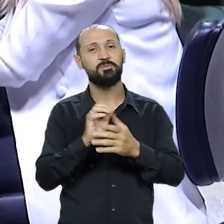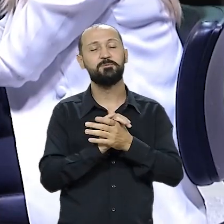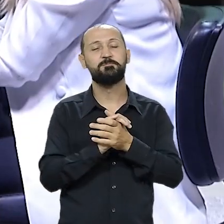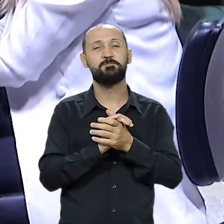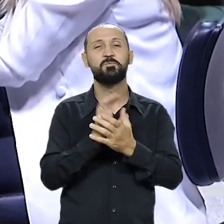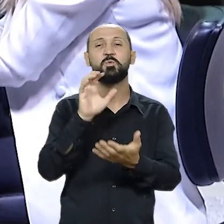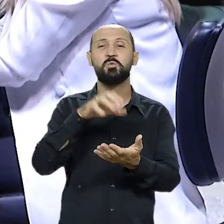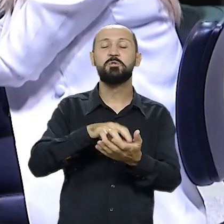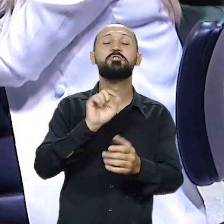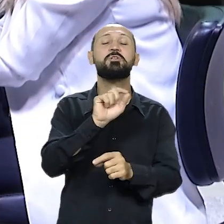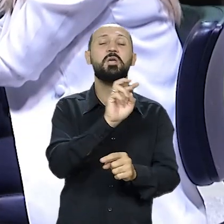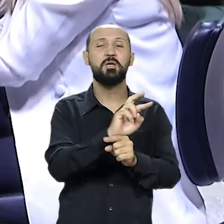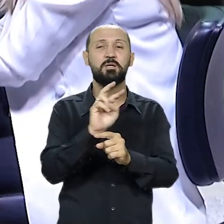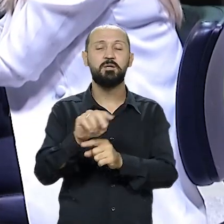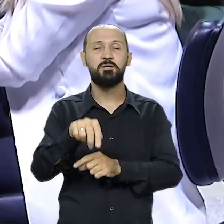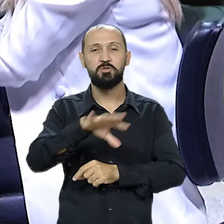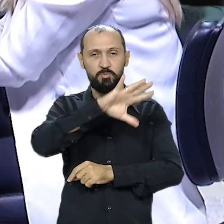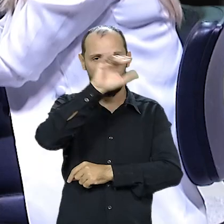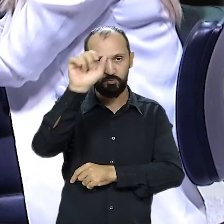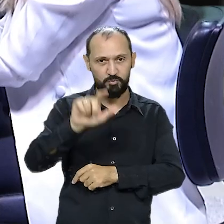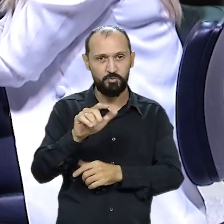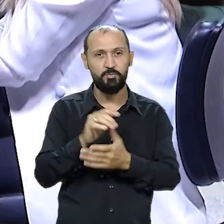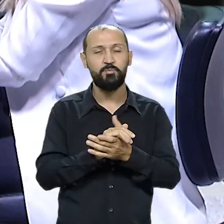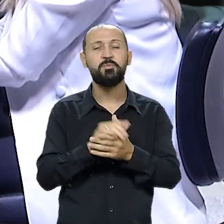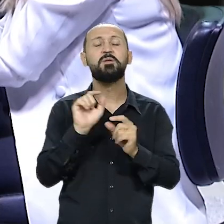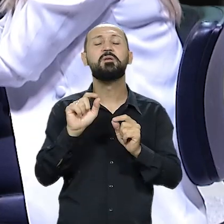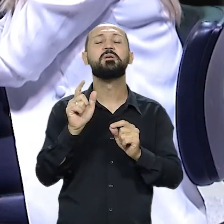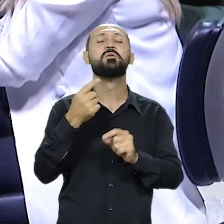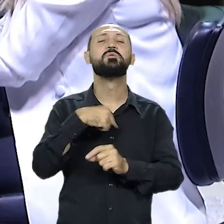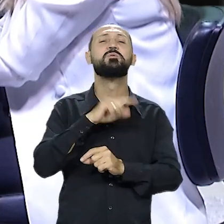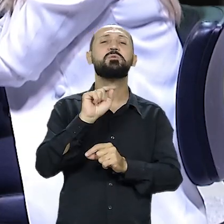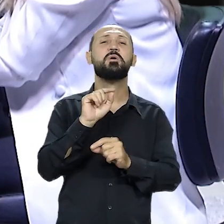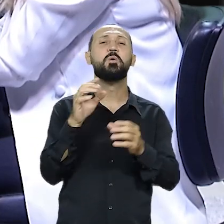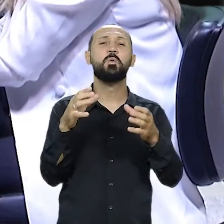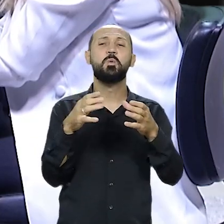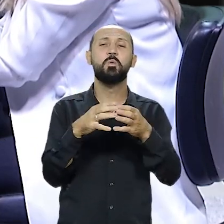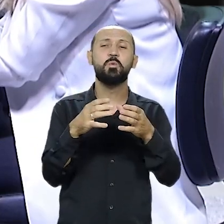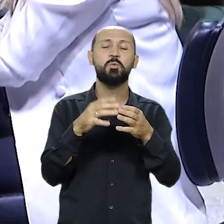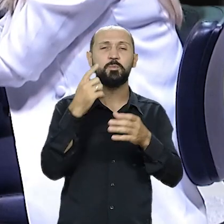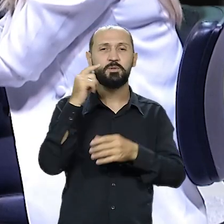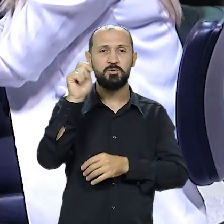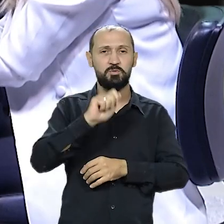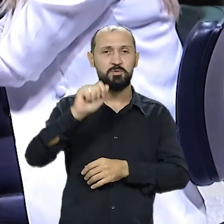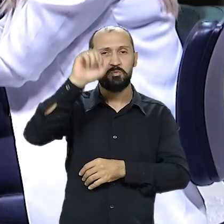estadual, é o Núcleo dos Criadores de Girolando de Mato Grosso do Sul. O que a gente é? A gente é um